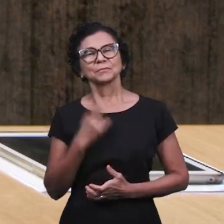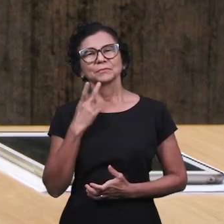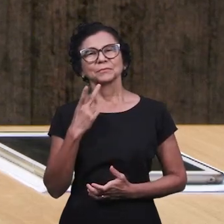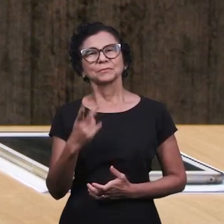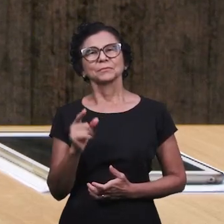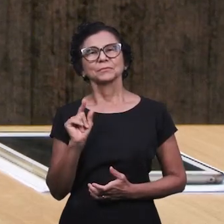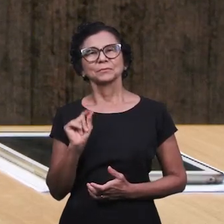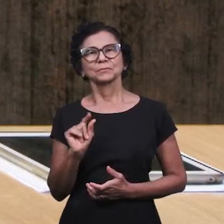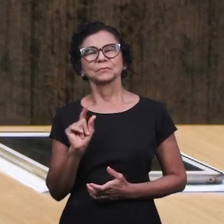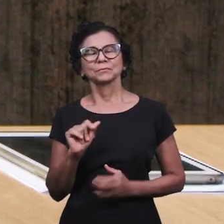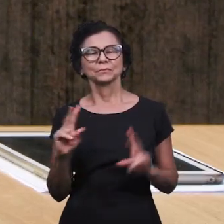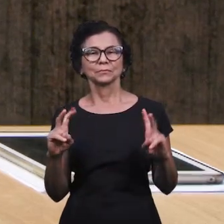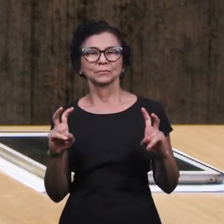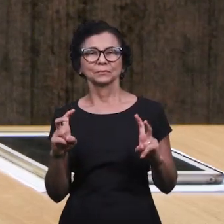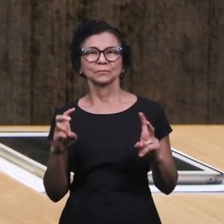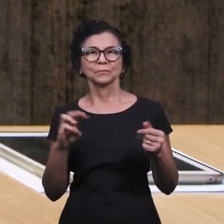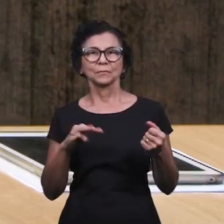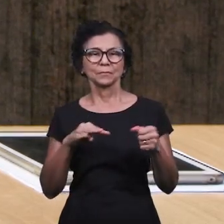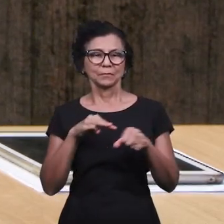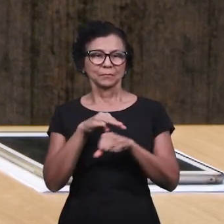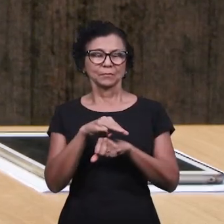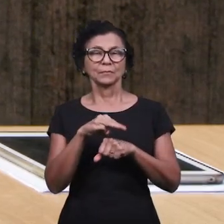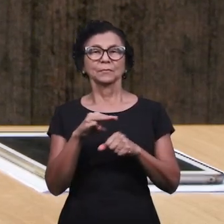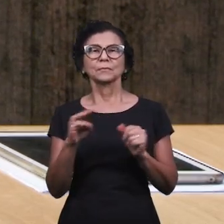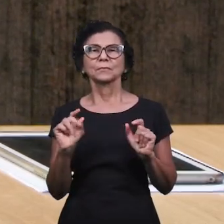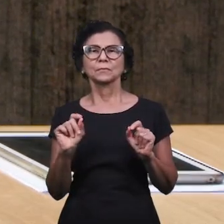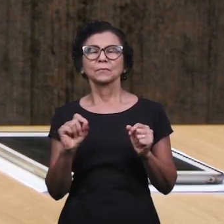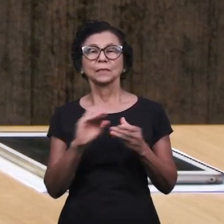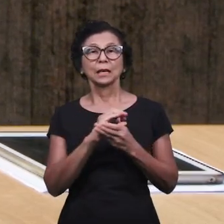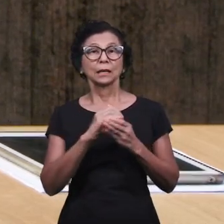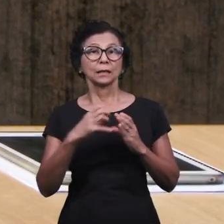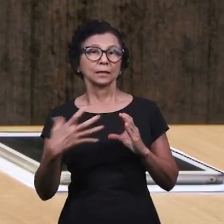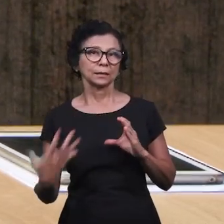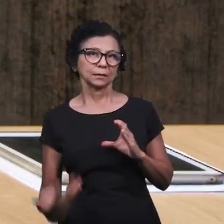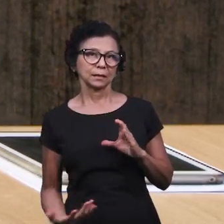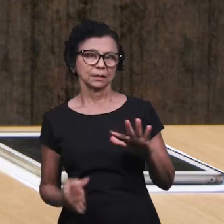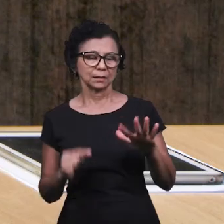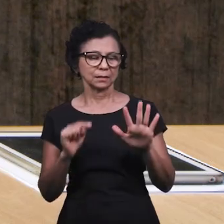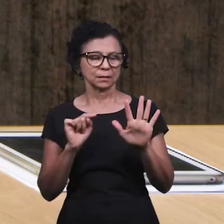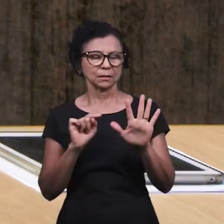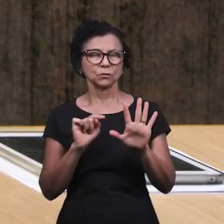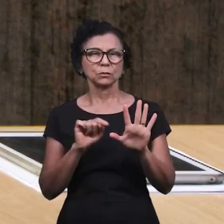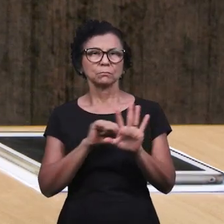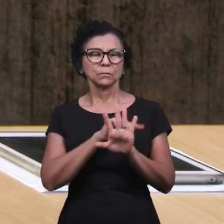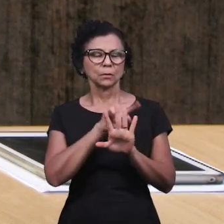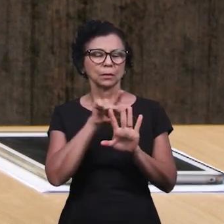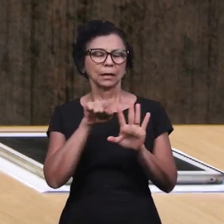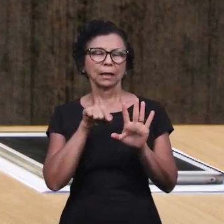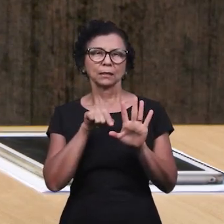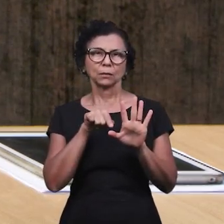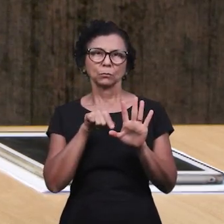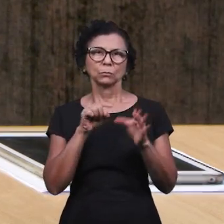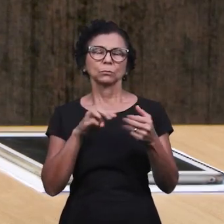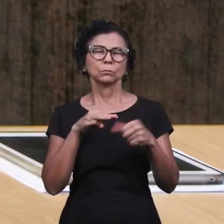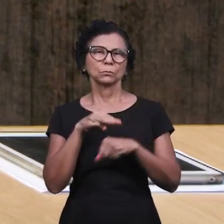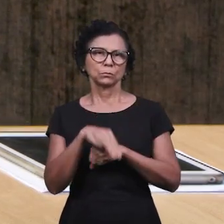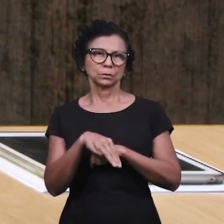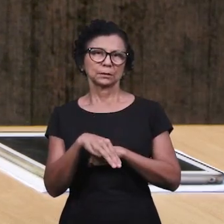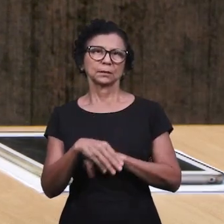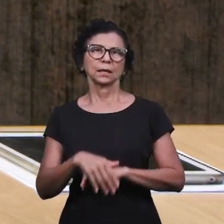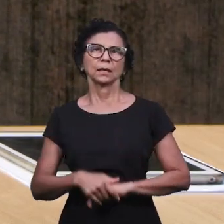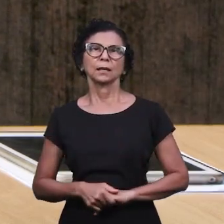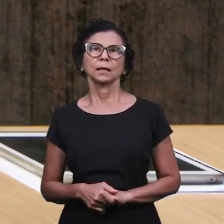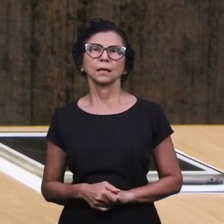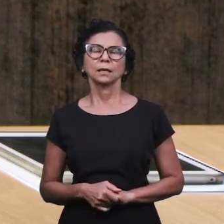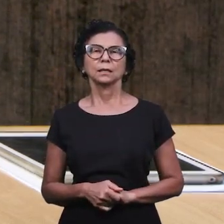sobre ministérios, sobre a característica de cada ministério, apontando sempre para